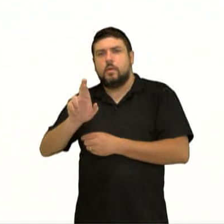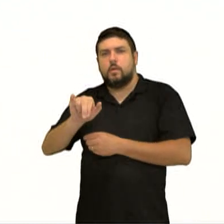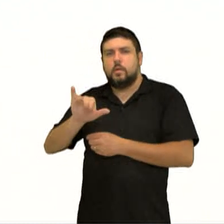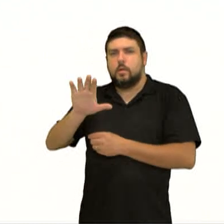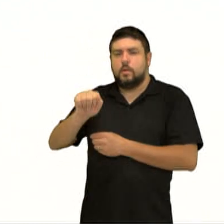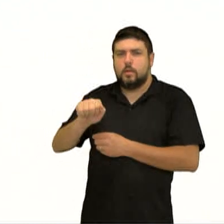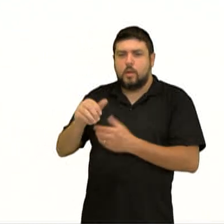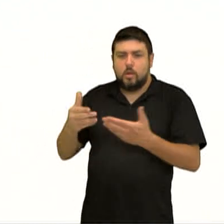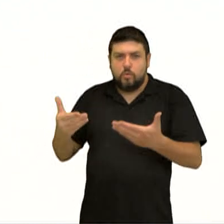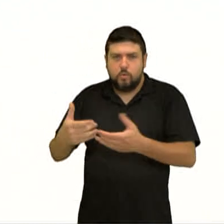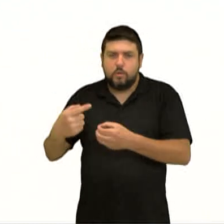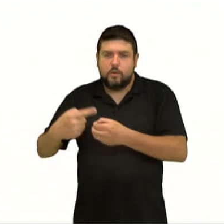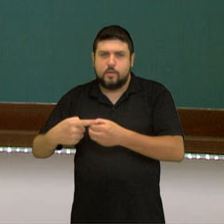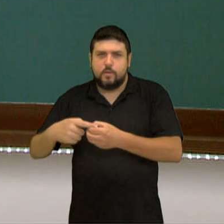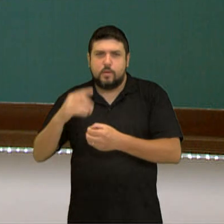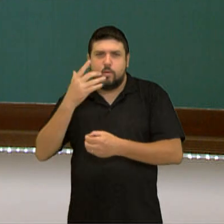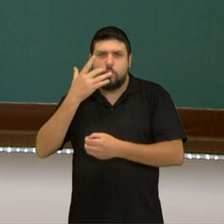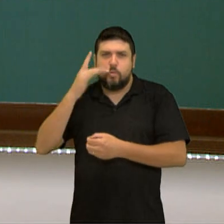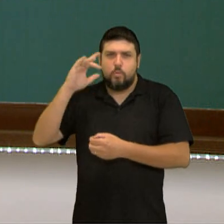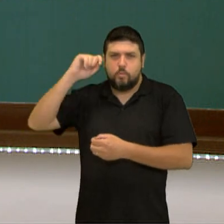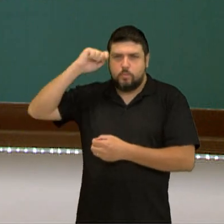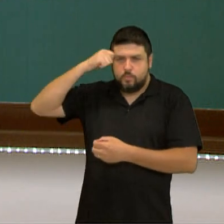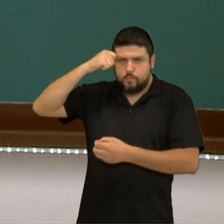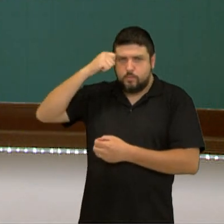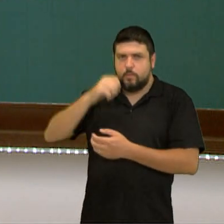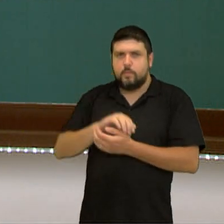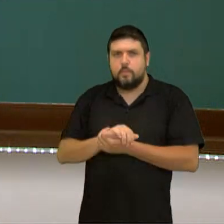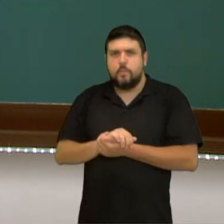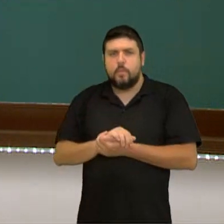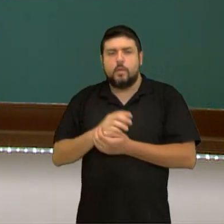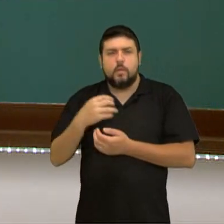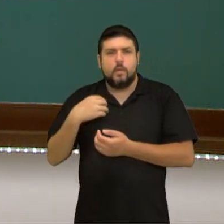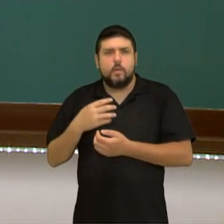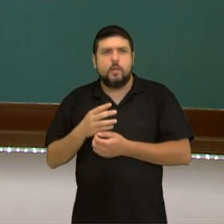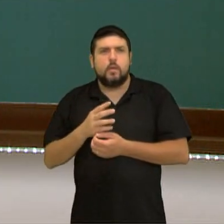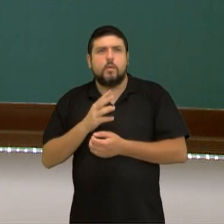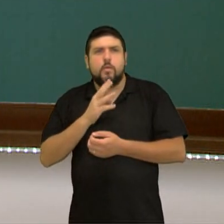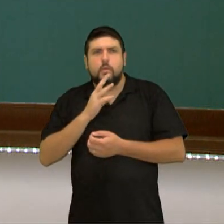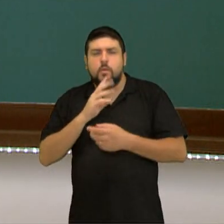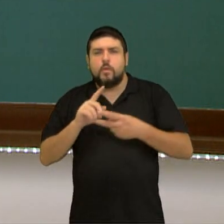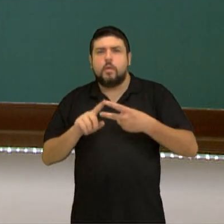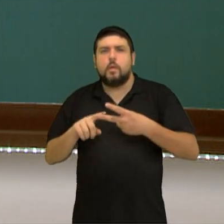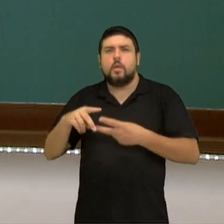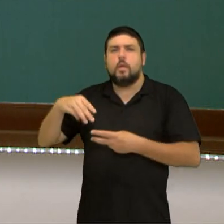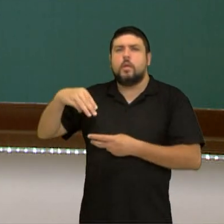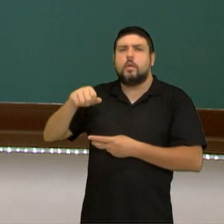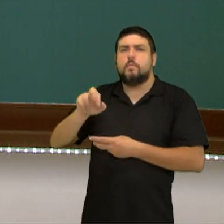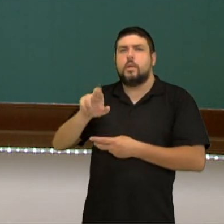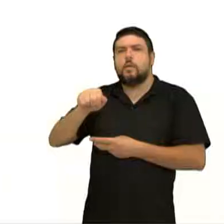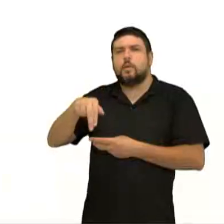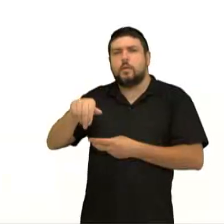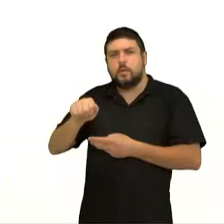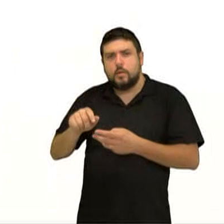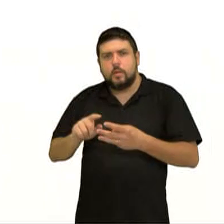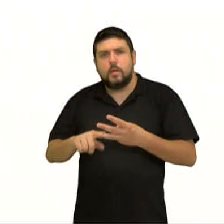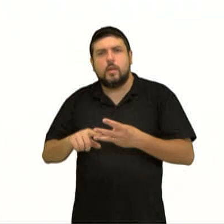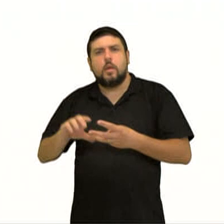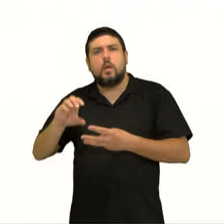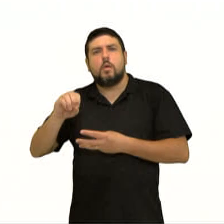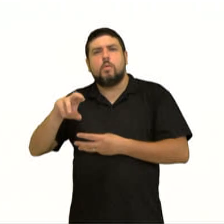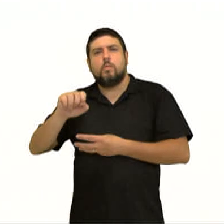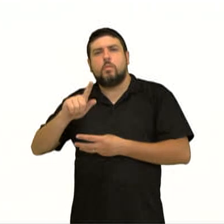Aí, essa cidadezinha que você já ouviu falar muito, né? Queda de barragem. Mariana, Congonhas do Campo, São João del Rei,